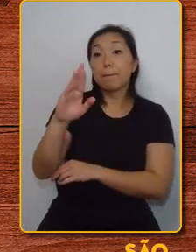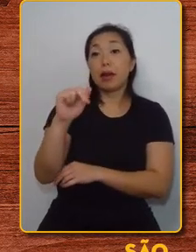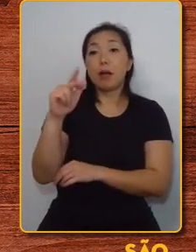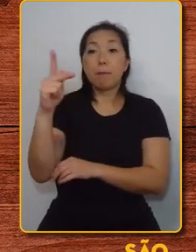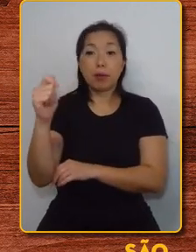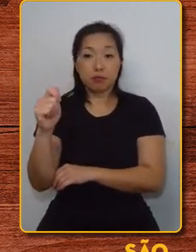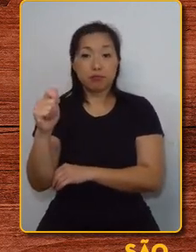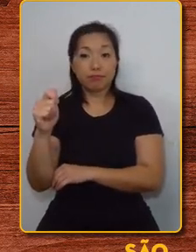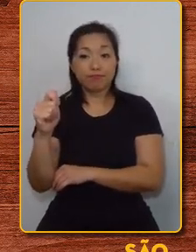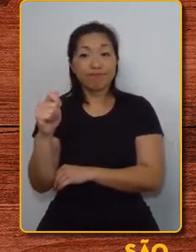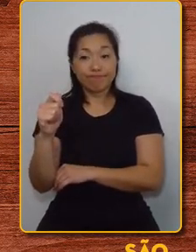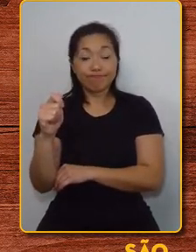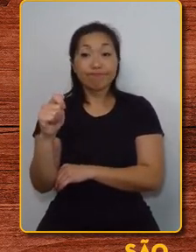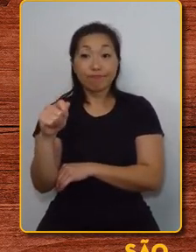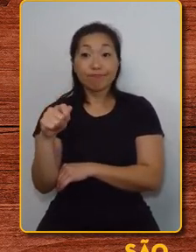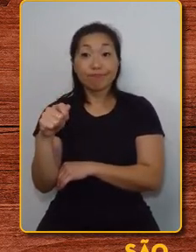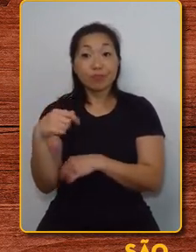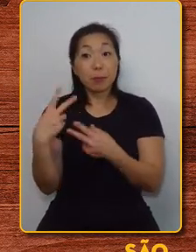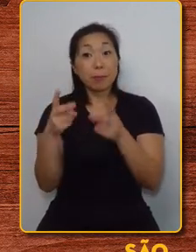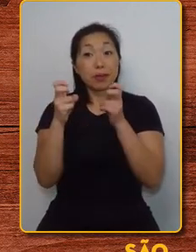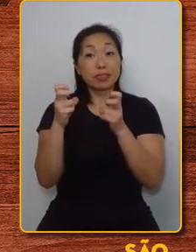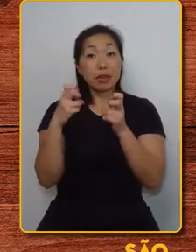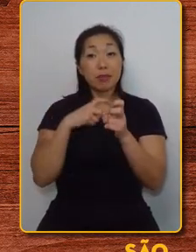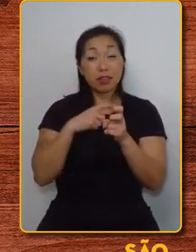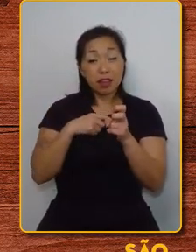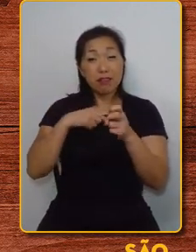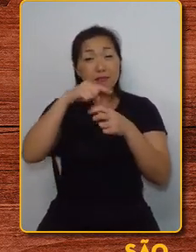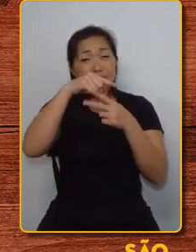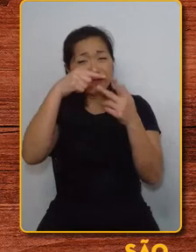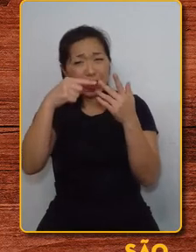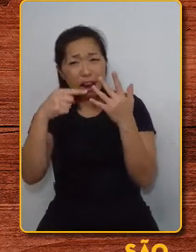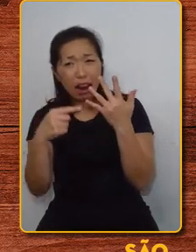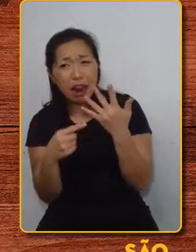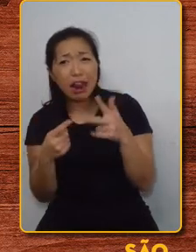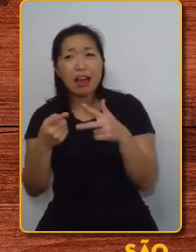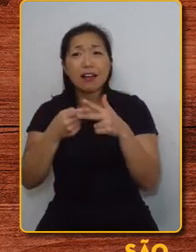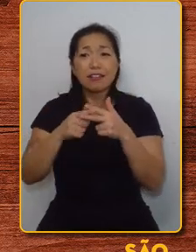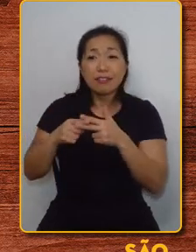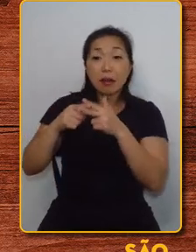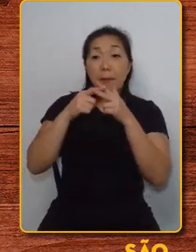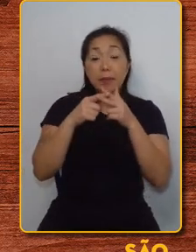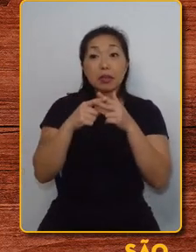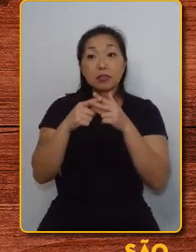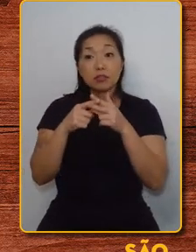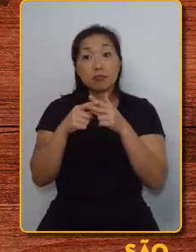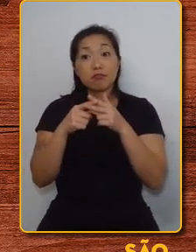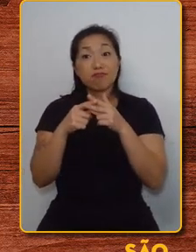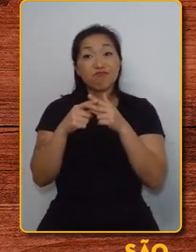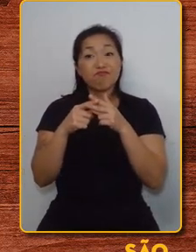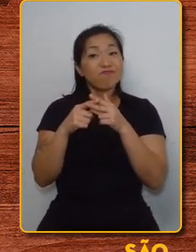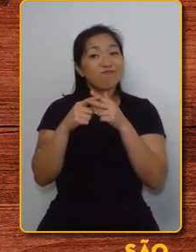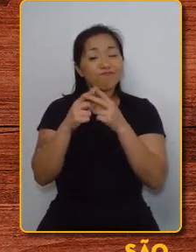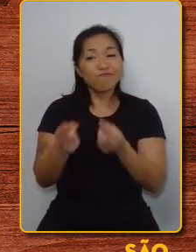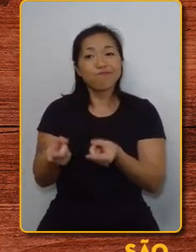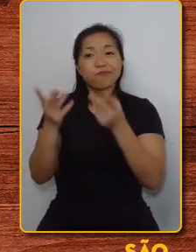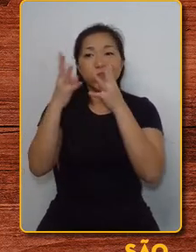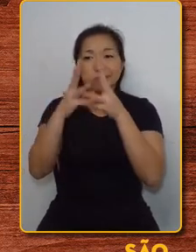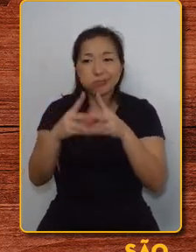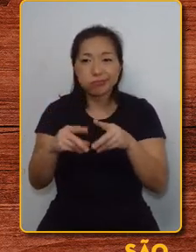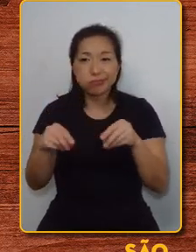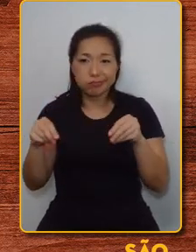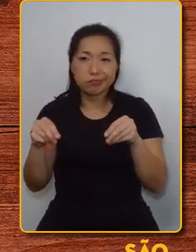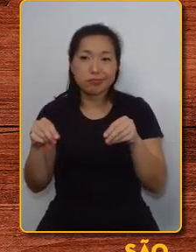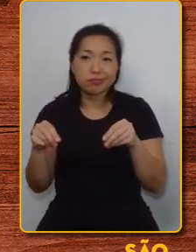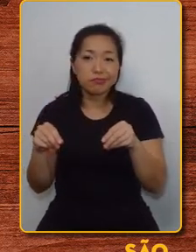que está sendo destruído um conjunto de ferramentas e que ele vai virar um agro pobre do ponto de vista